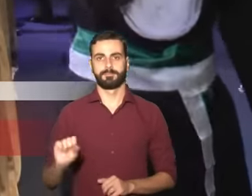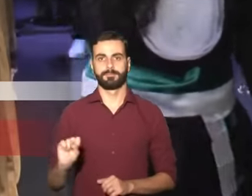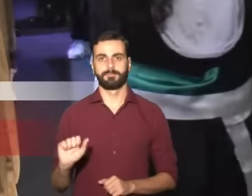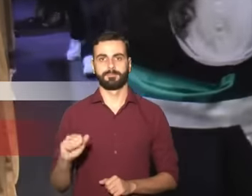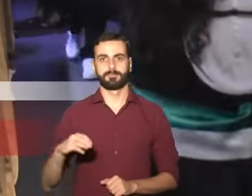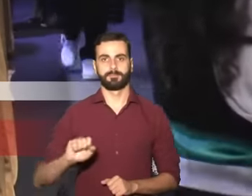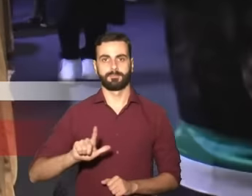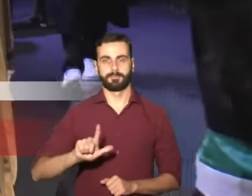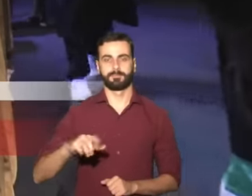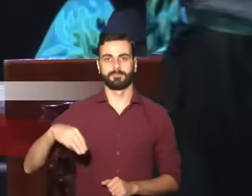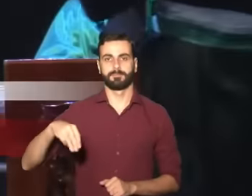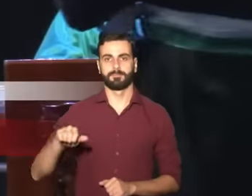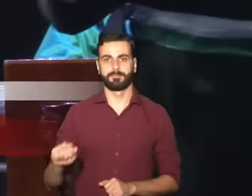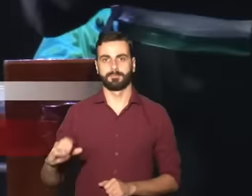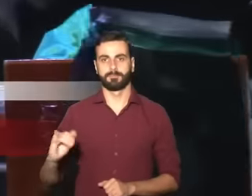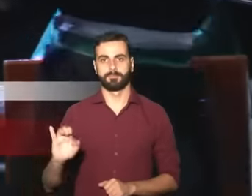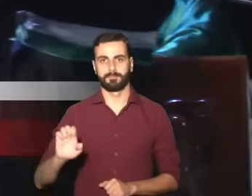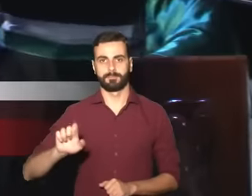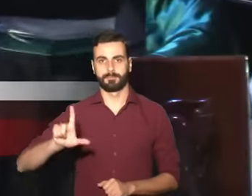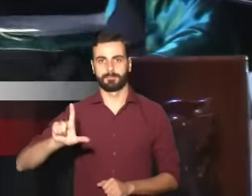Samuel Maciel Viana.